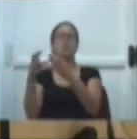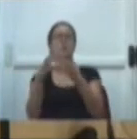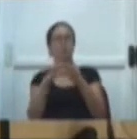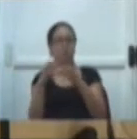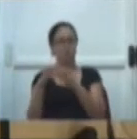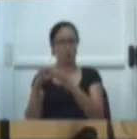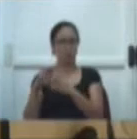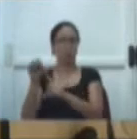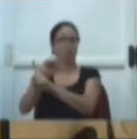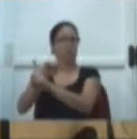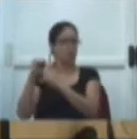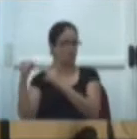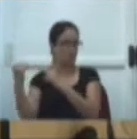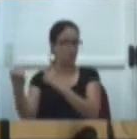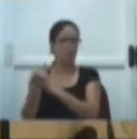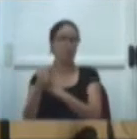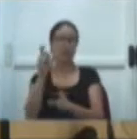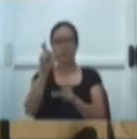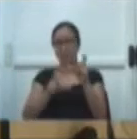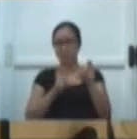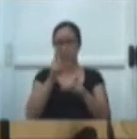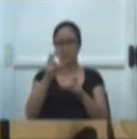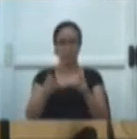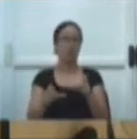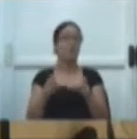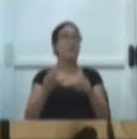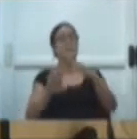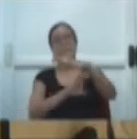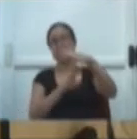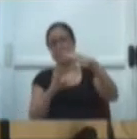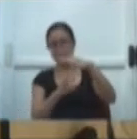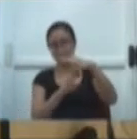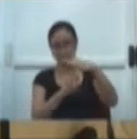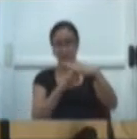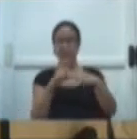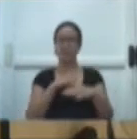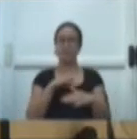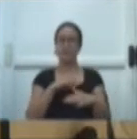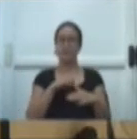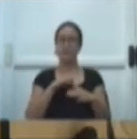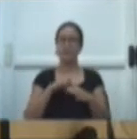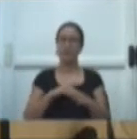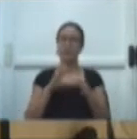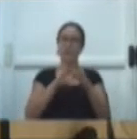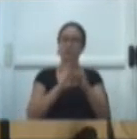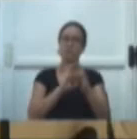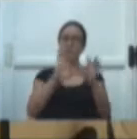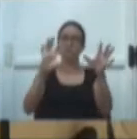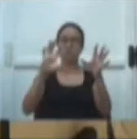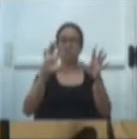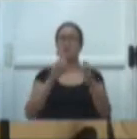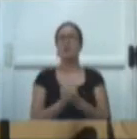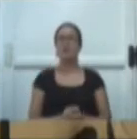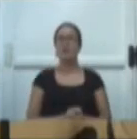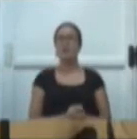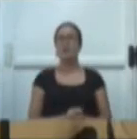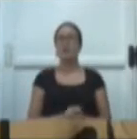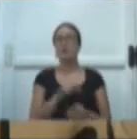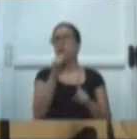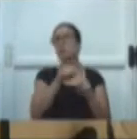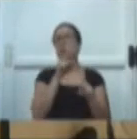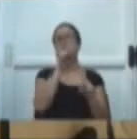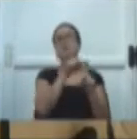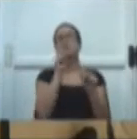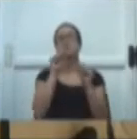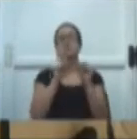de direito privado sem fins lucrativos, cujas atividades sejam o fomento da pesquisa científica e